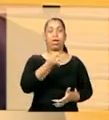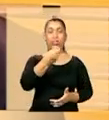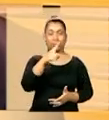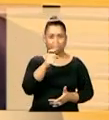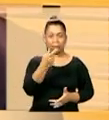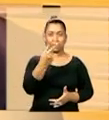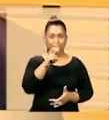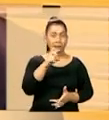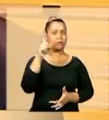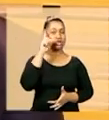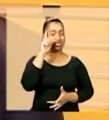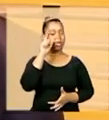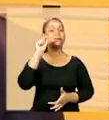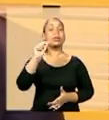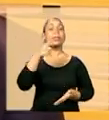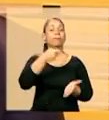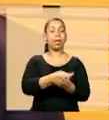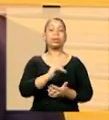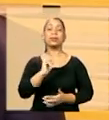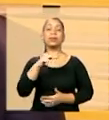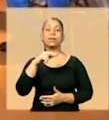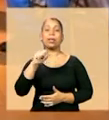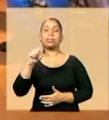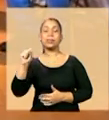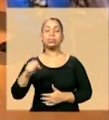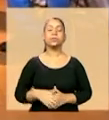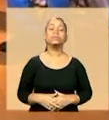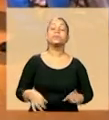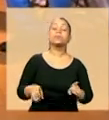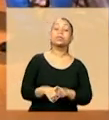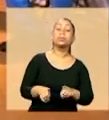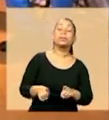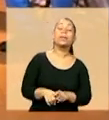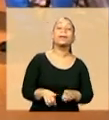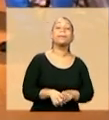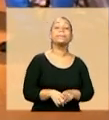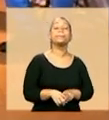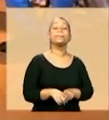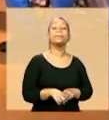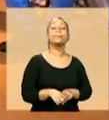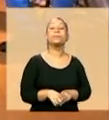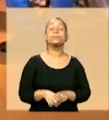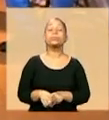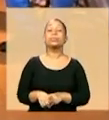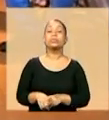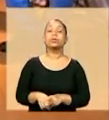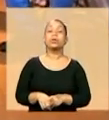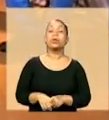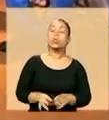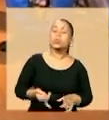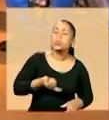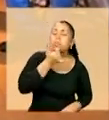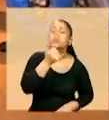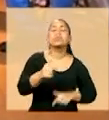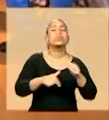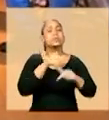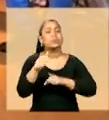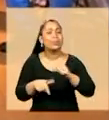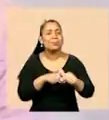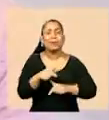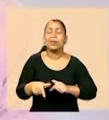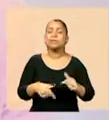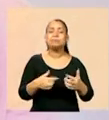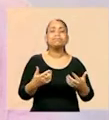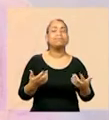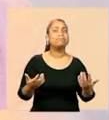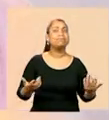seria o INSS. Tá, okay. Complementando a questão dos custos, um acidente de trabalho, por